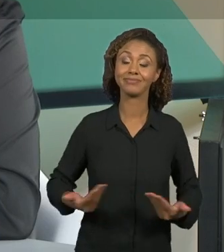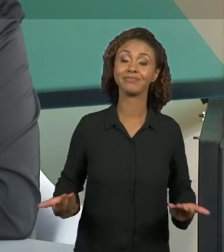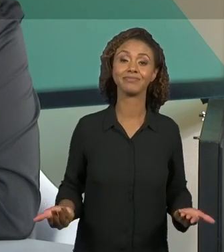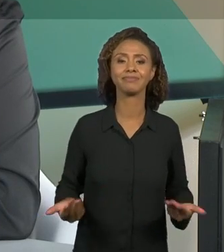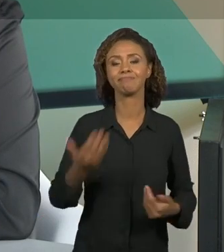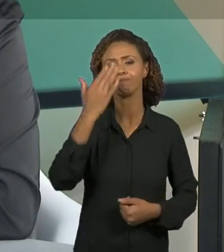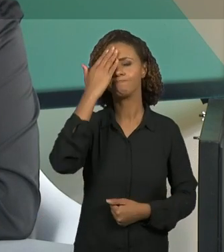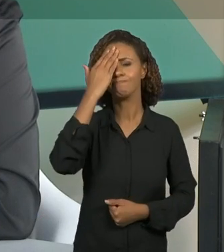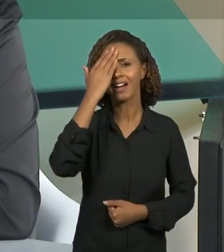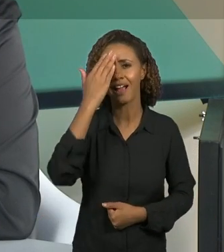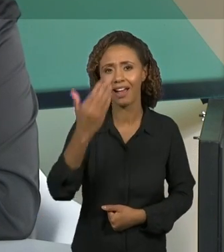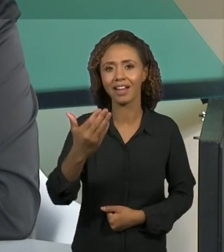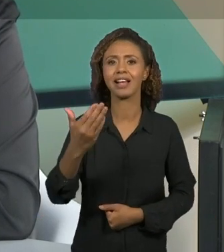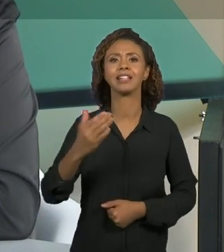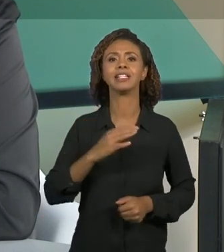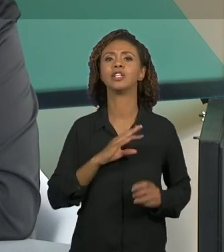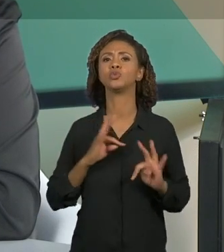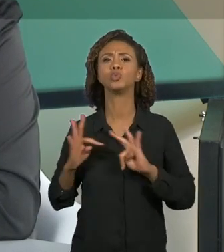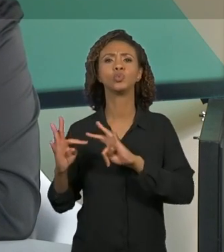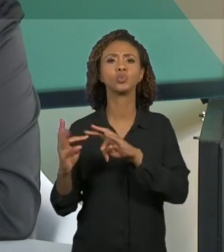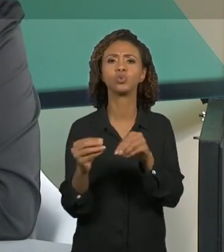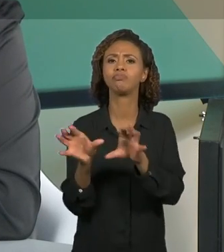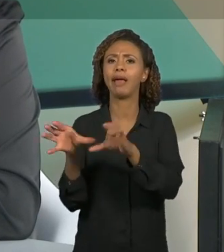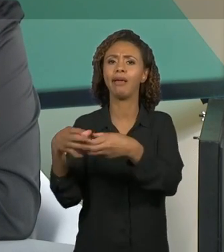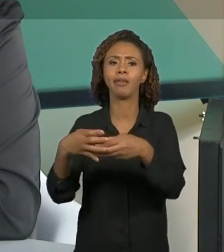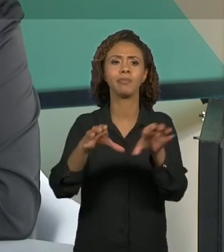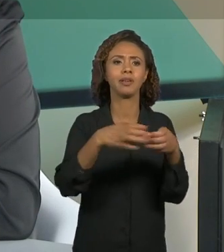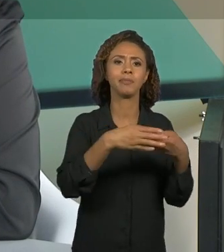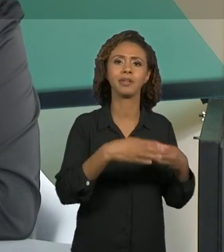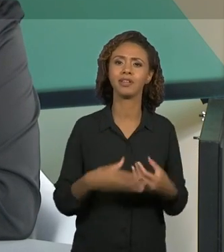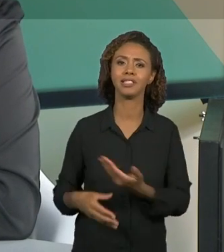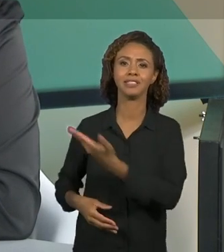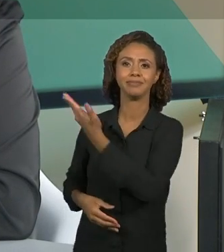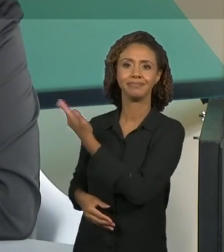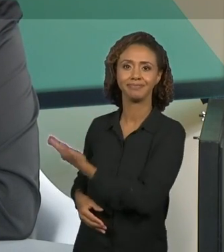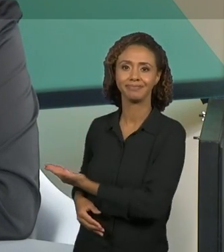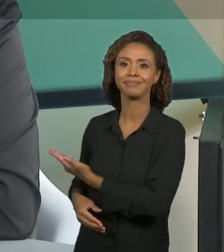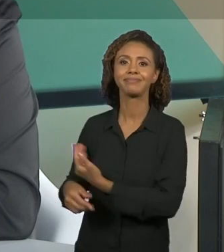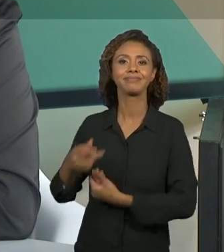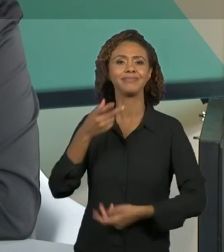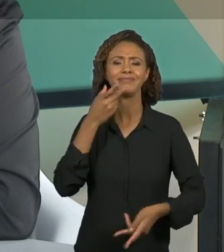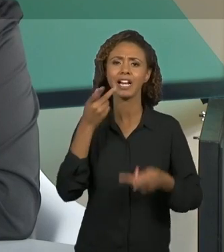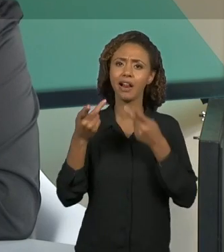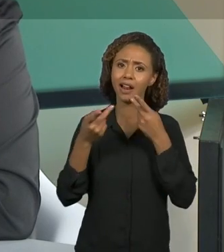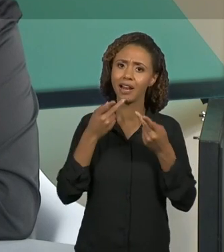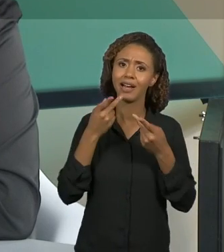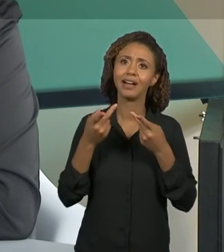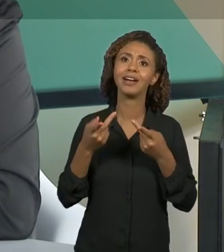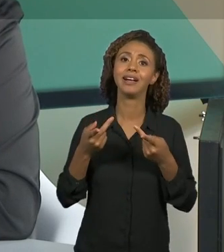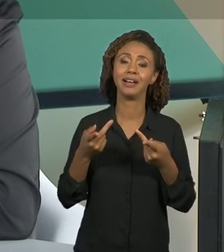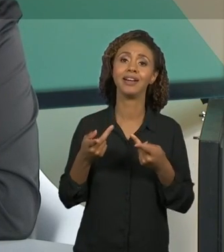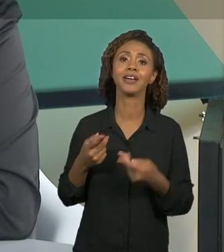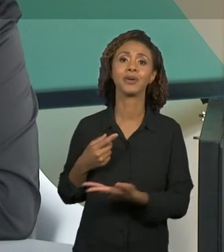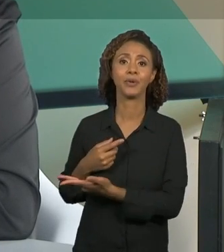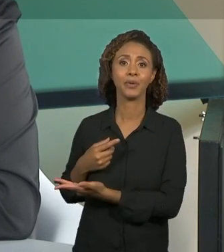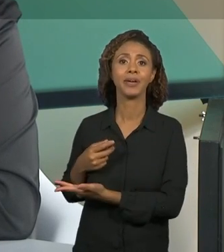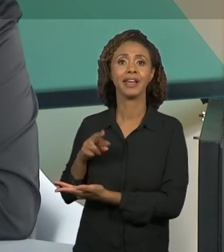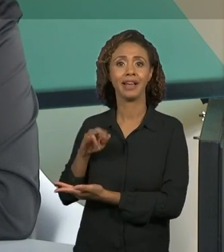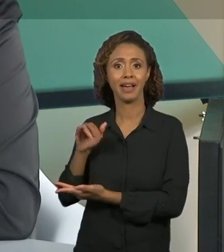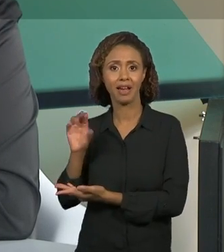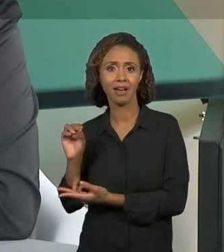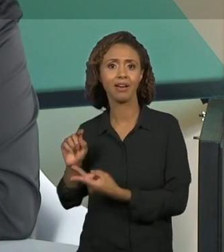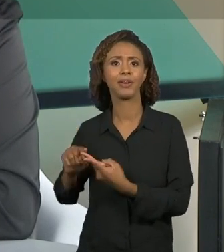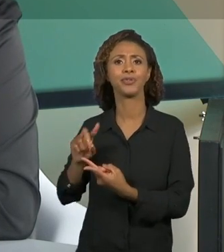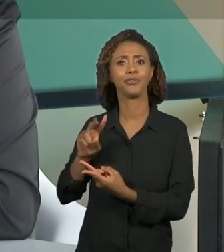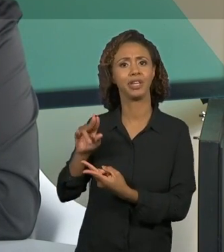fica aqui o agradecimento uma das equipes né conforme dito muito pelo ricardo e pelo